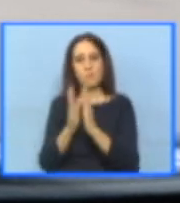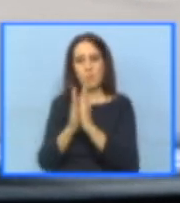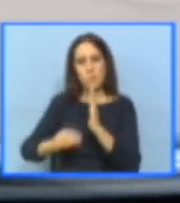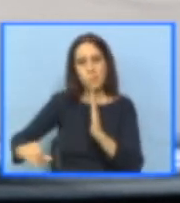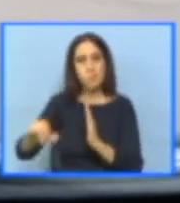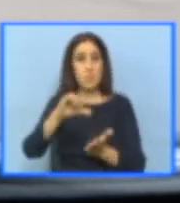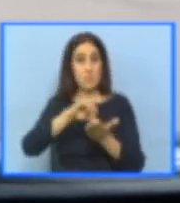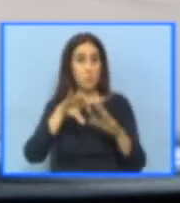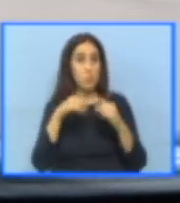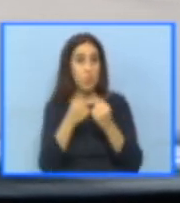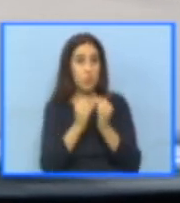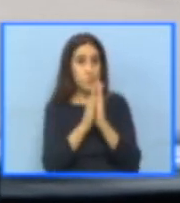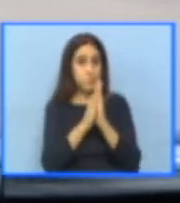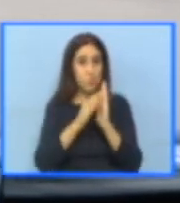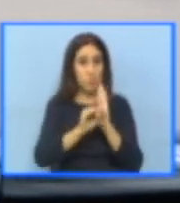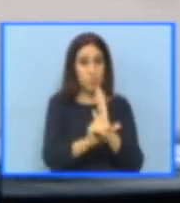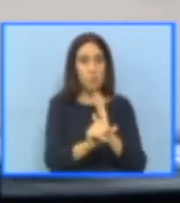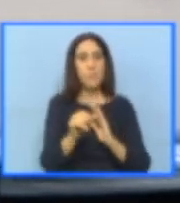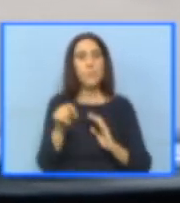sociais paroquiais,